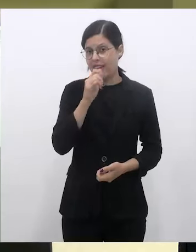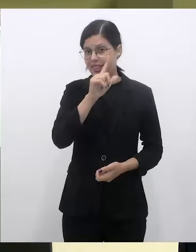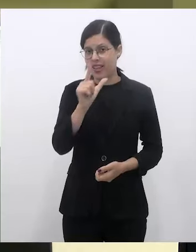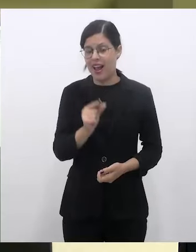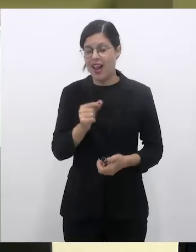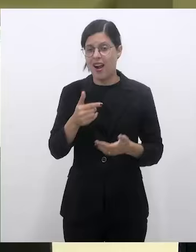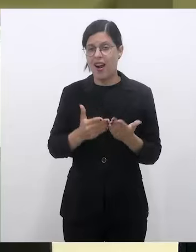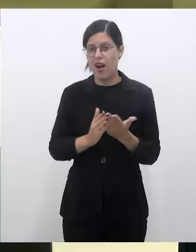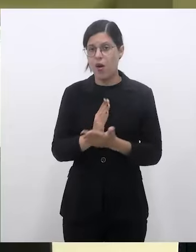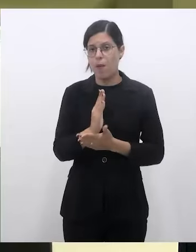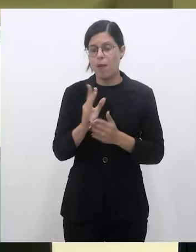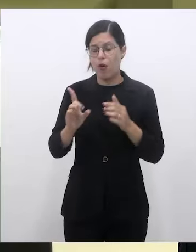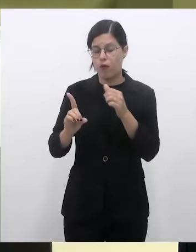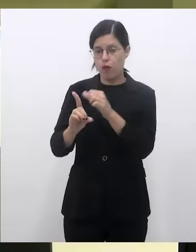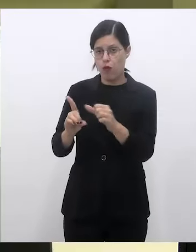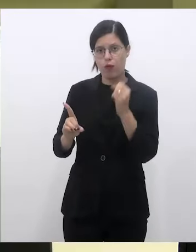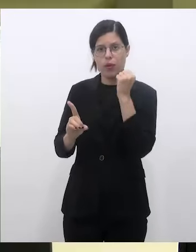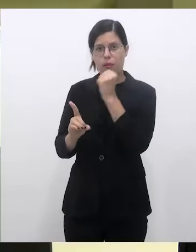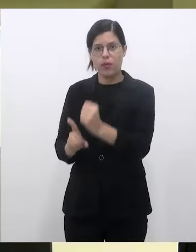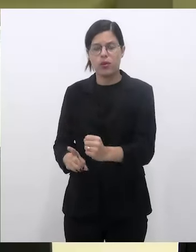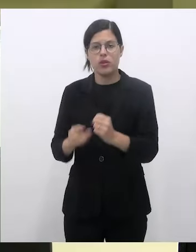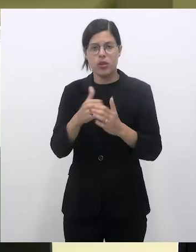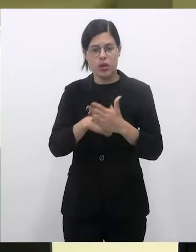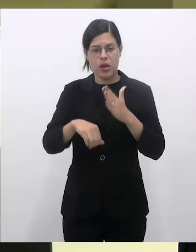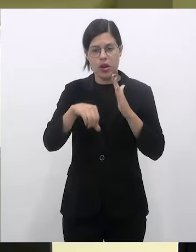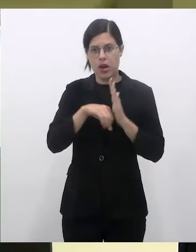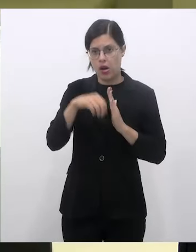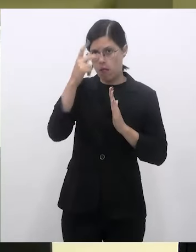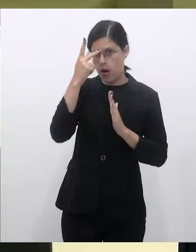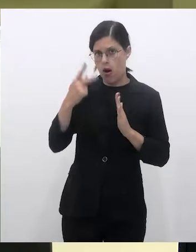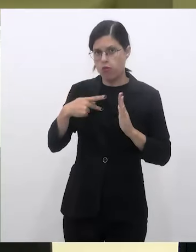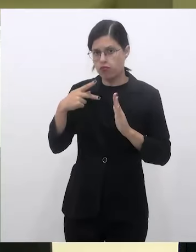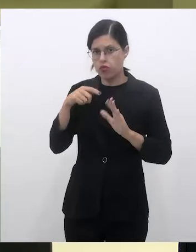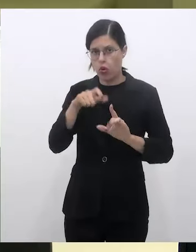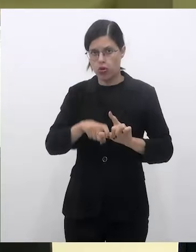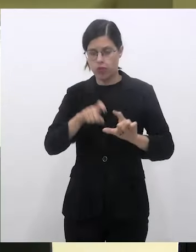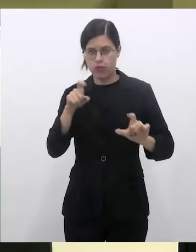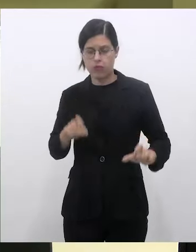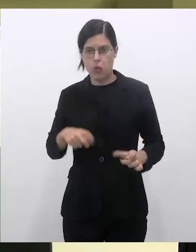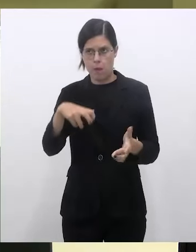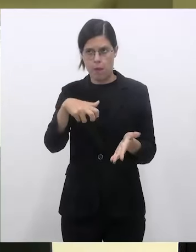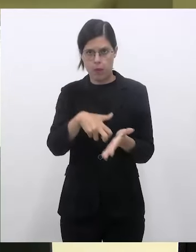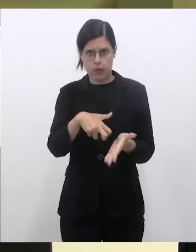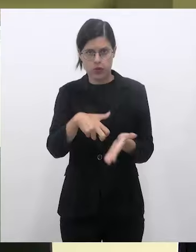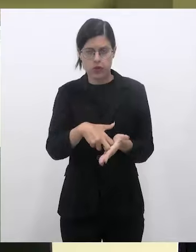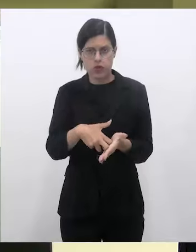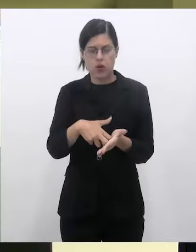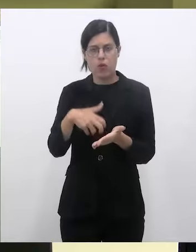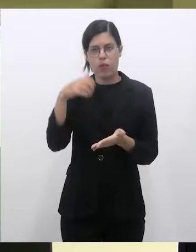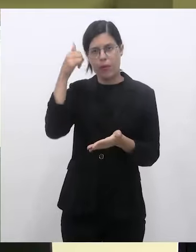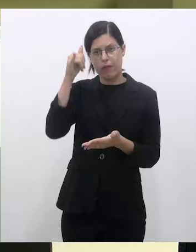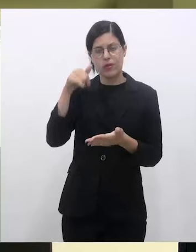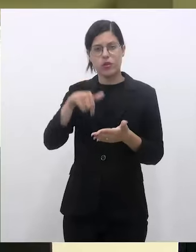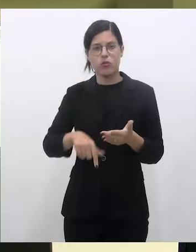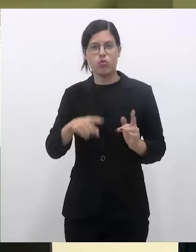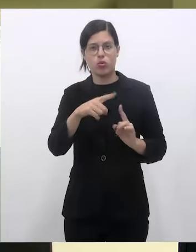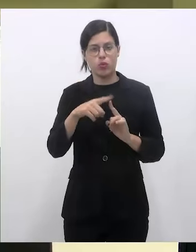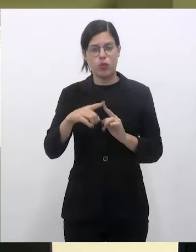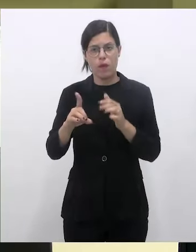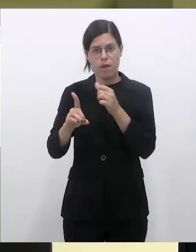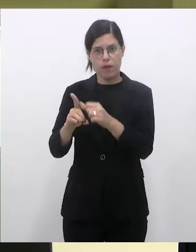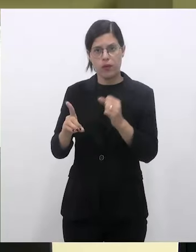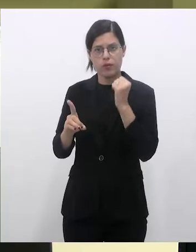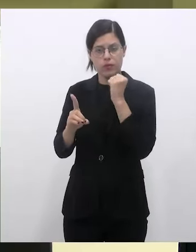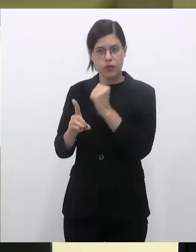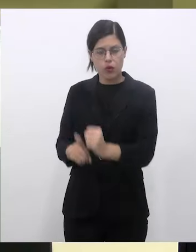Itália aprova o feminicídio como crime autônomo, punição e prevenção. A Itália